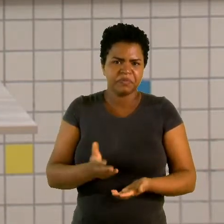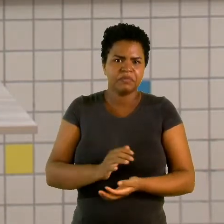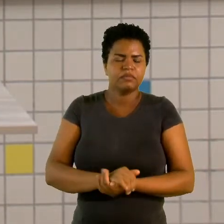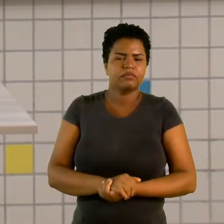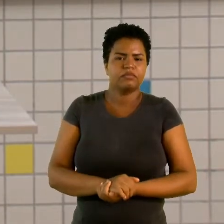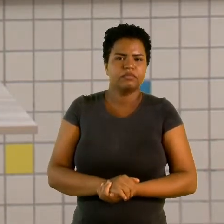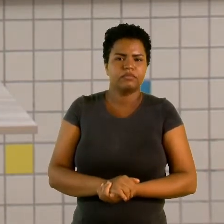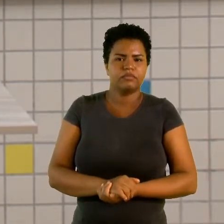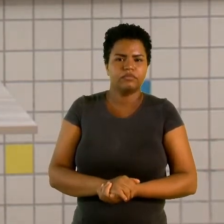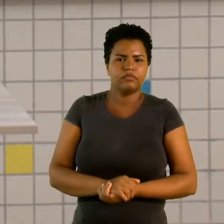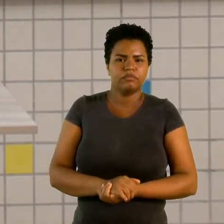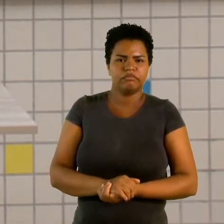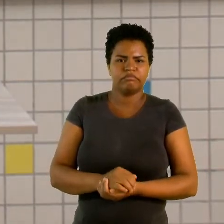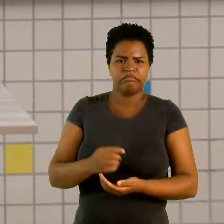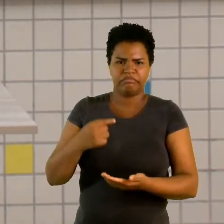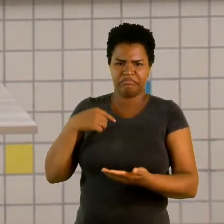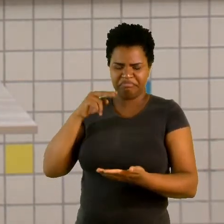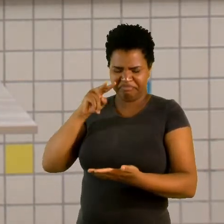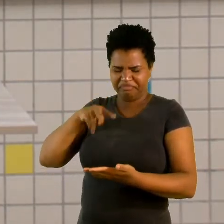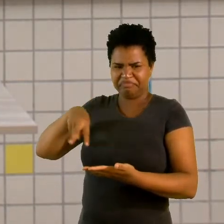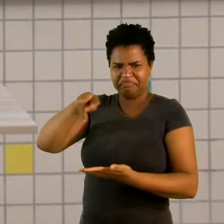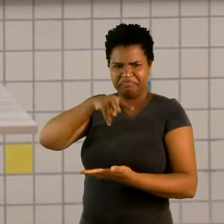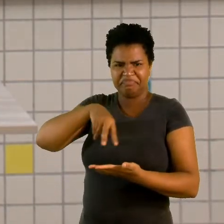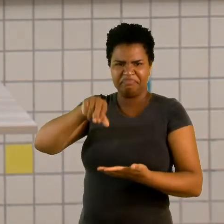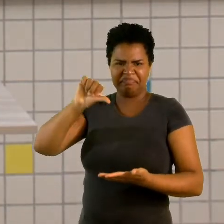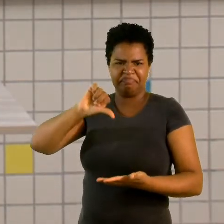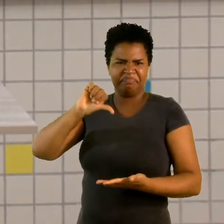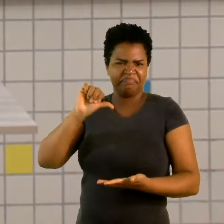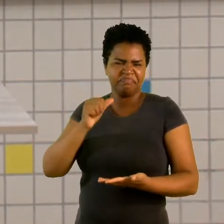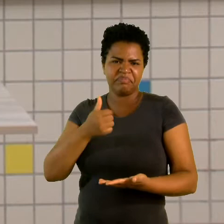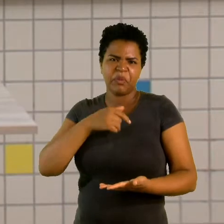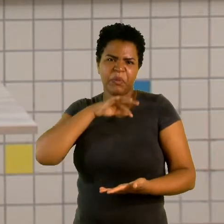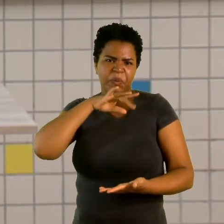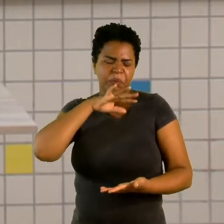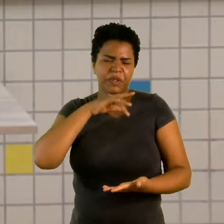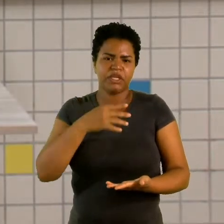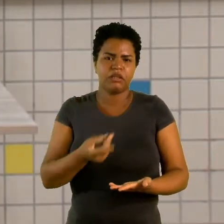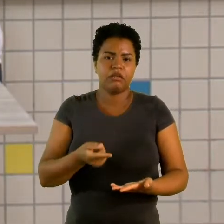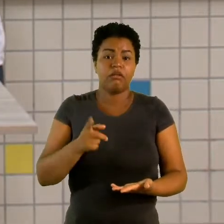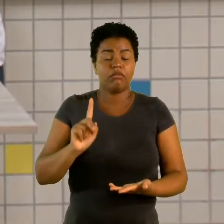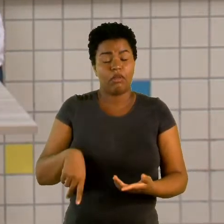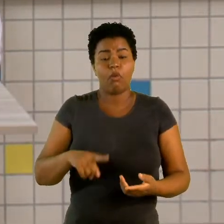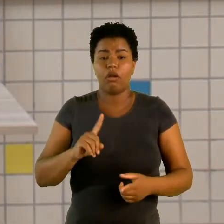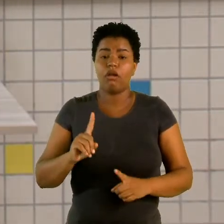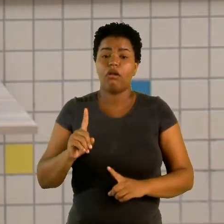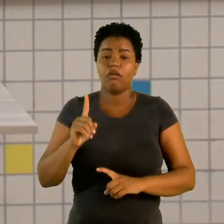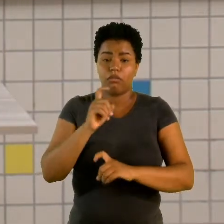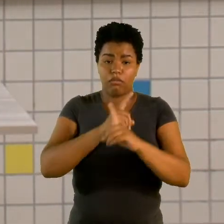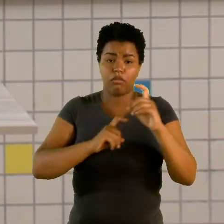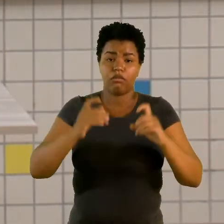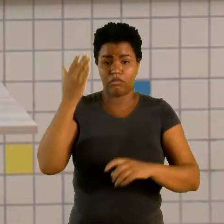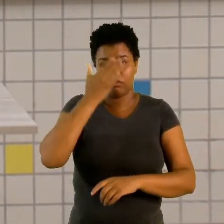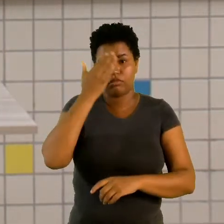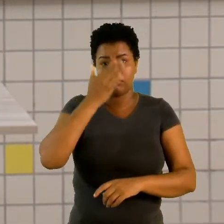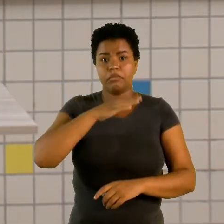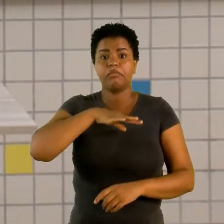um mau aspecto, né? Esses são os micro-organismos